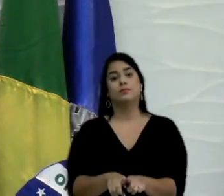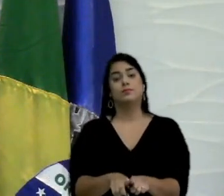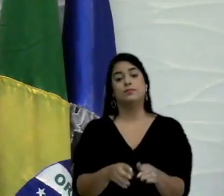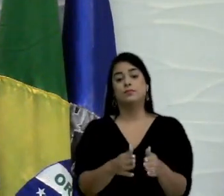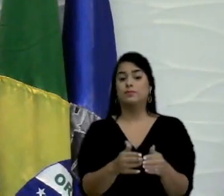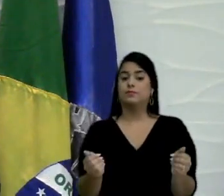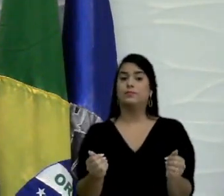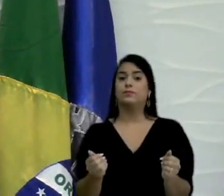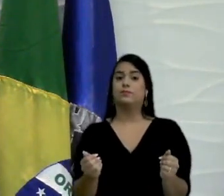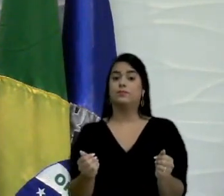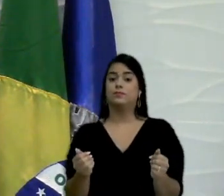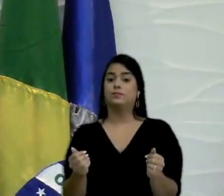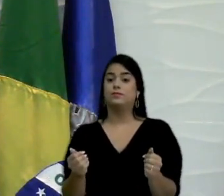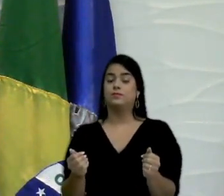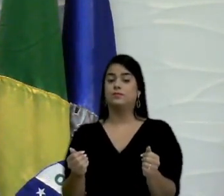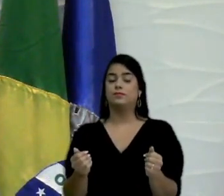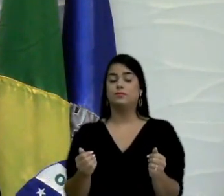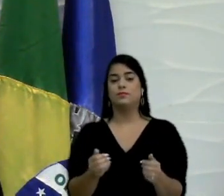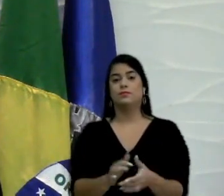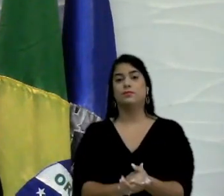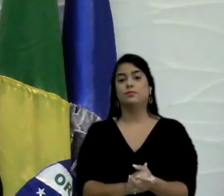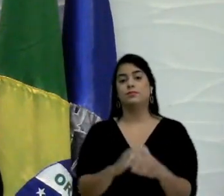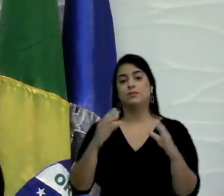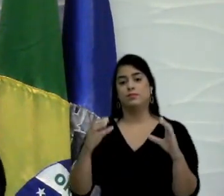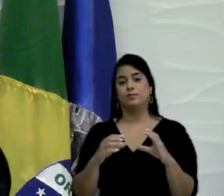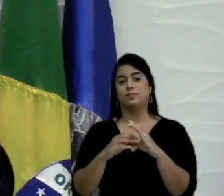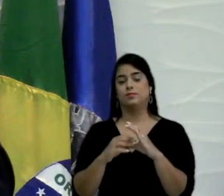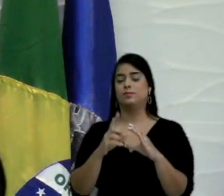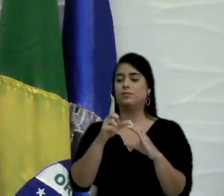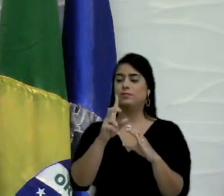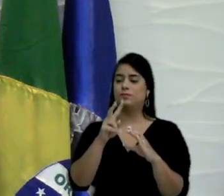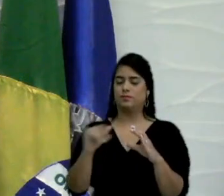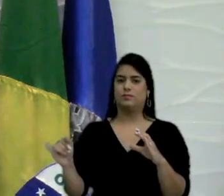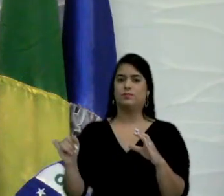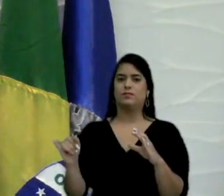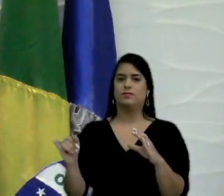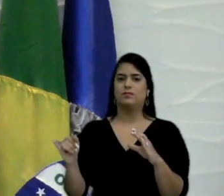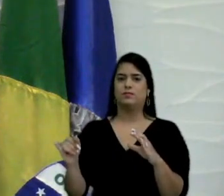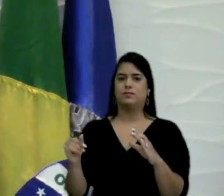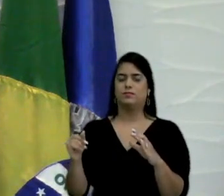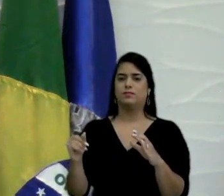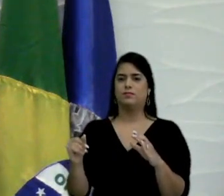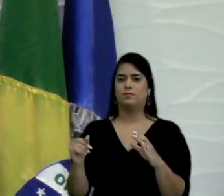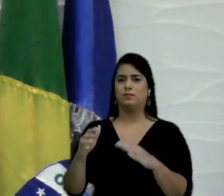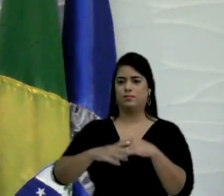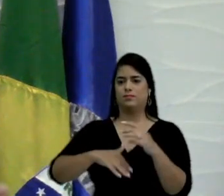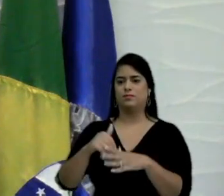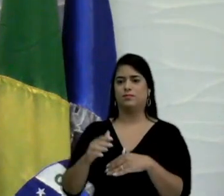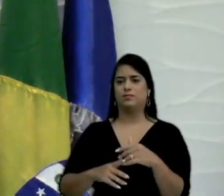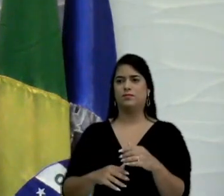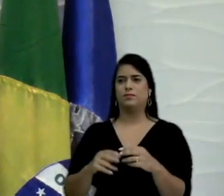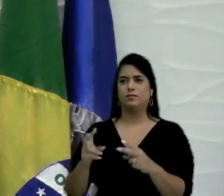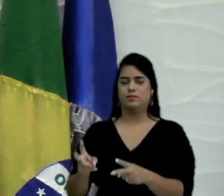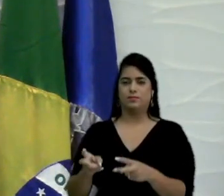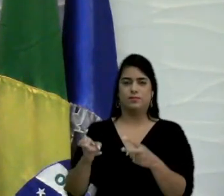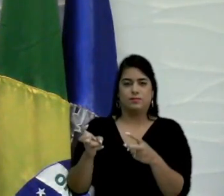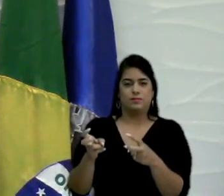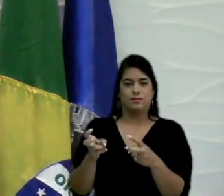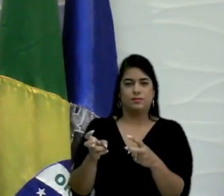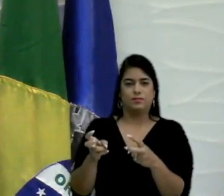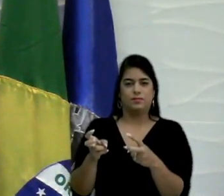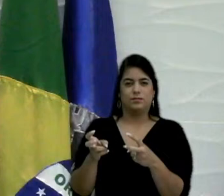requerimento que a Compesa mande funcionário acompanhar o abastecimento da água da Vila do Espírito Santo por